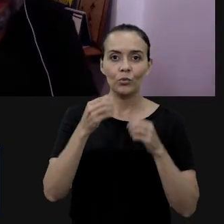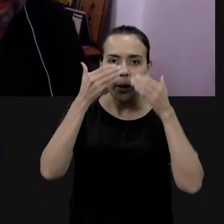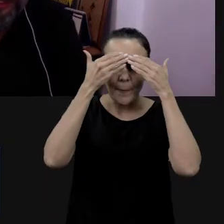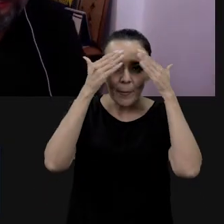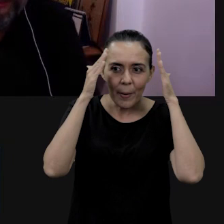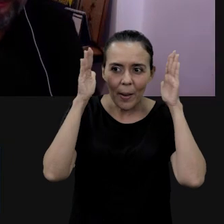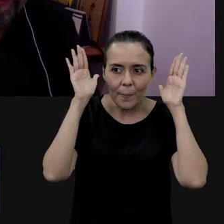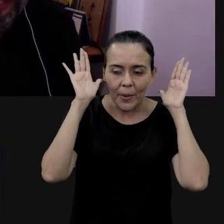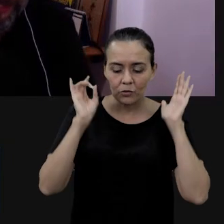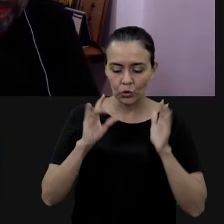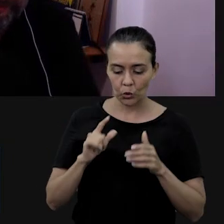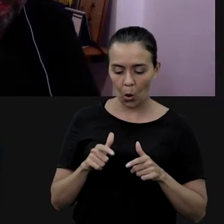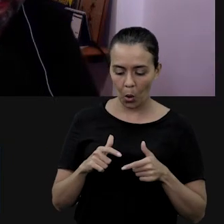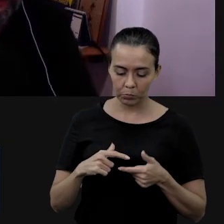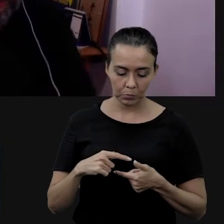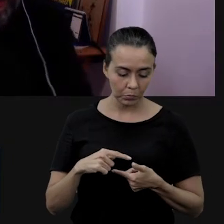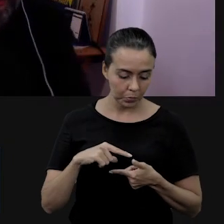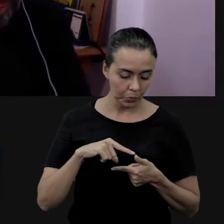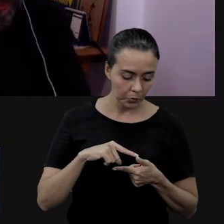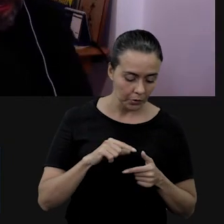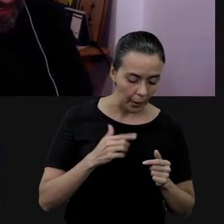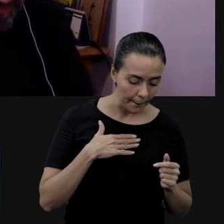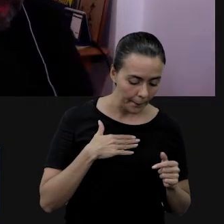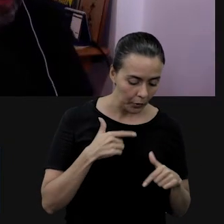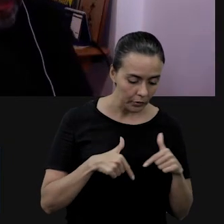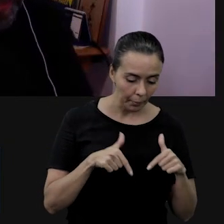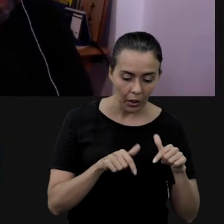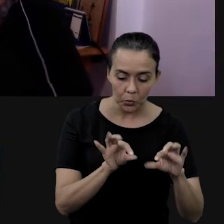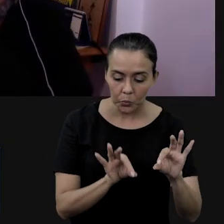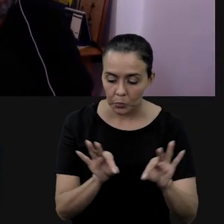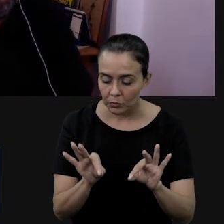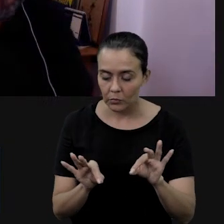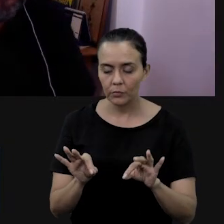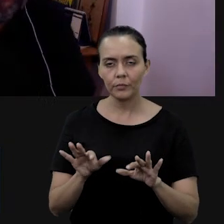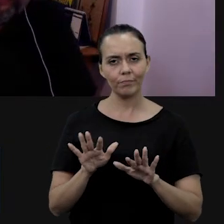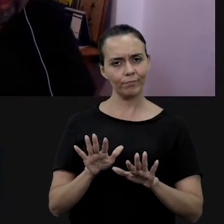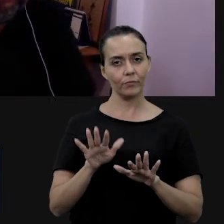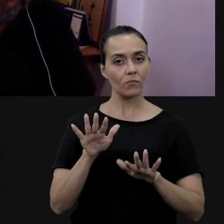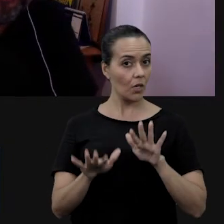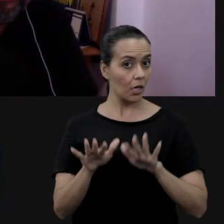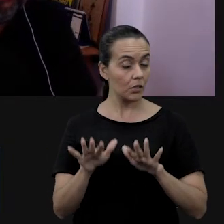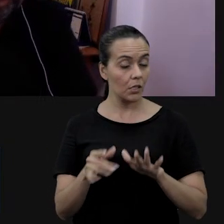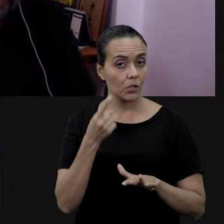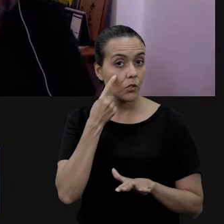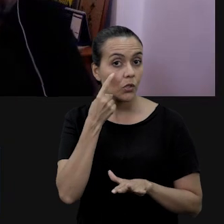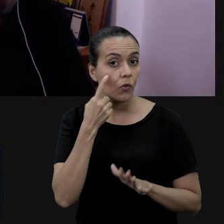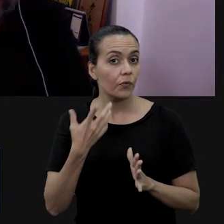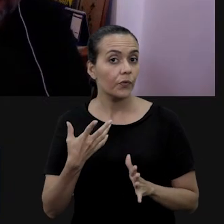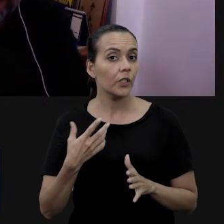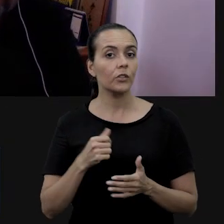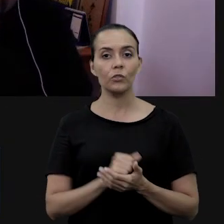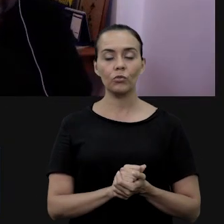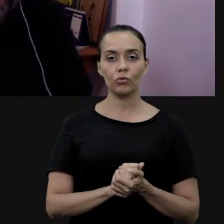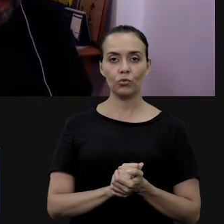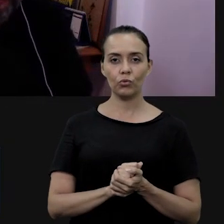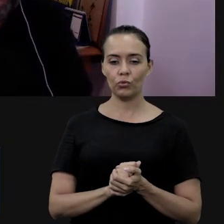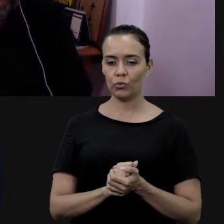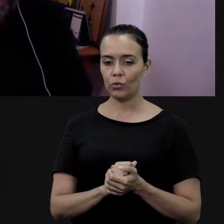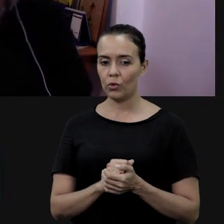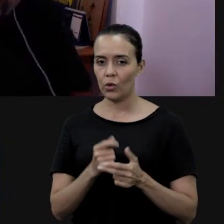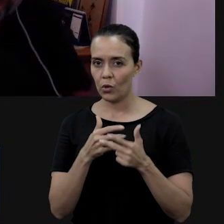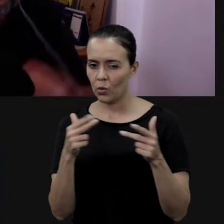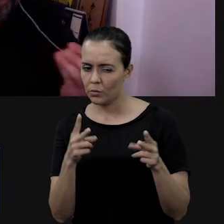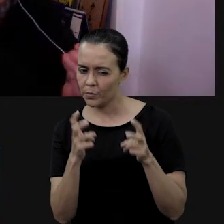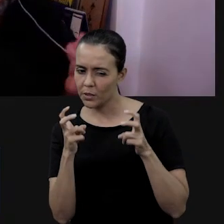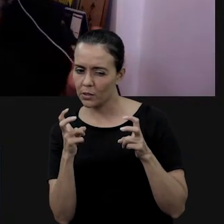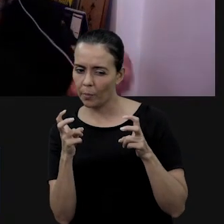é importantíssimo expandir, não ficar só no quadradinho, na bolha ali, tem que se relacionar. E às vezes eu vejo problemas,